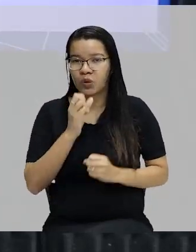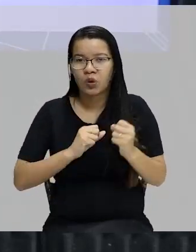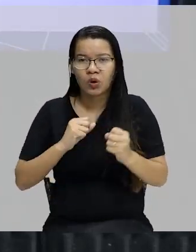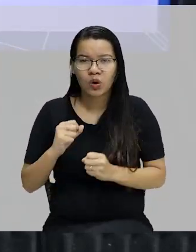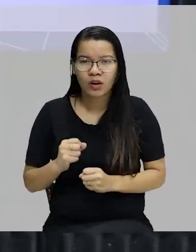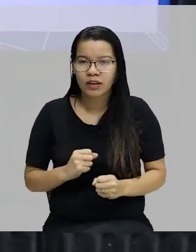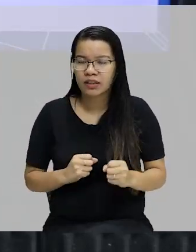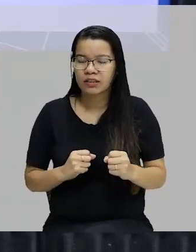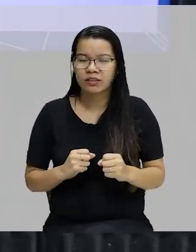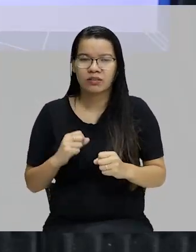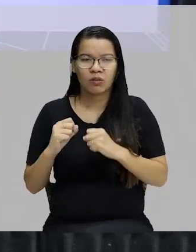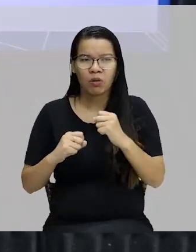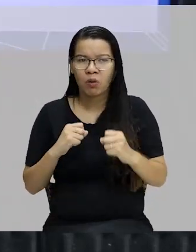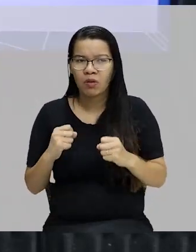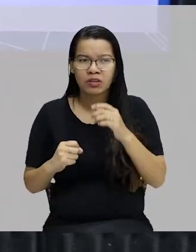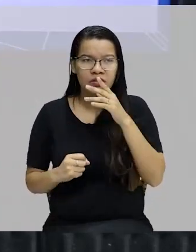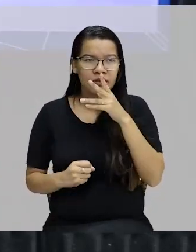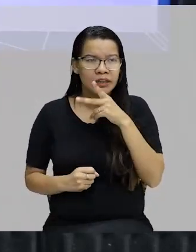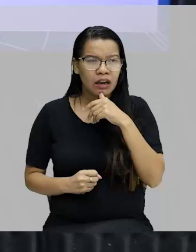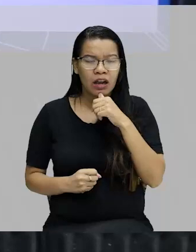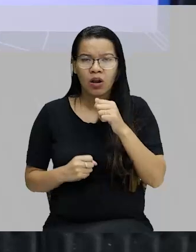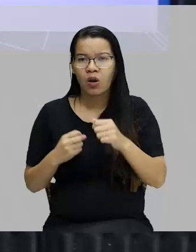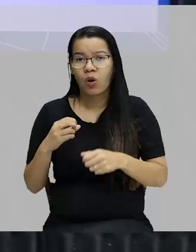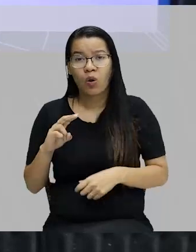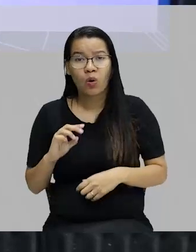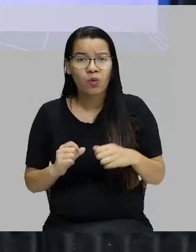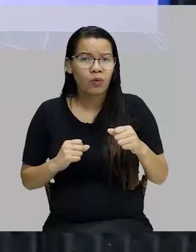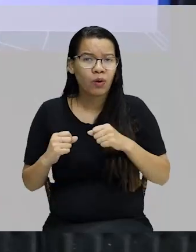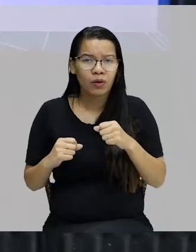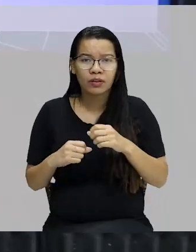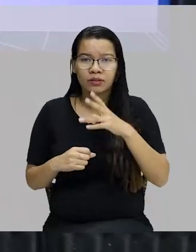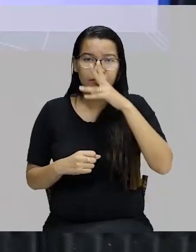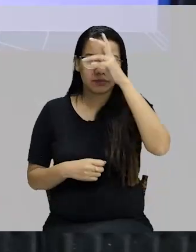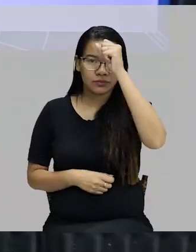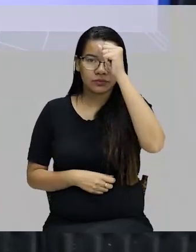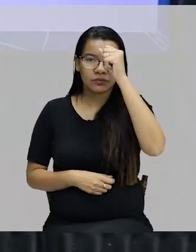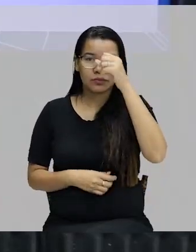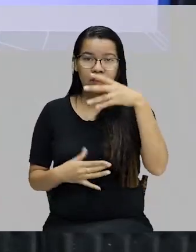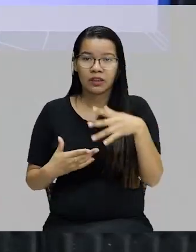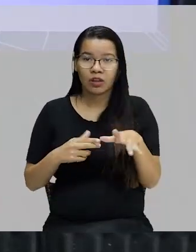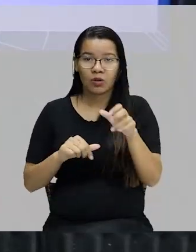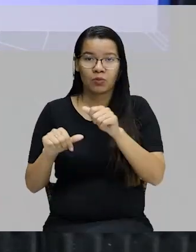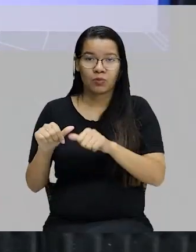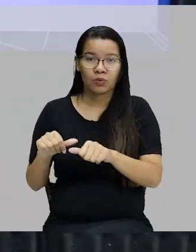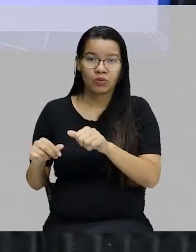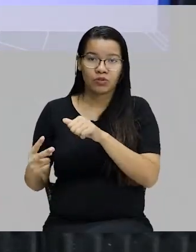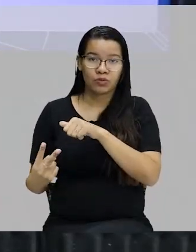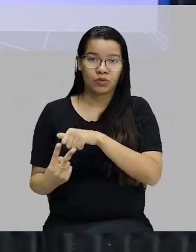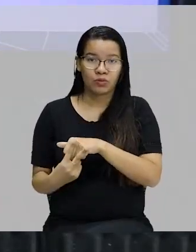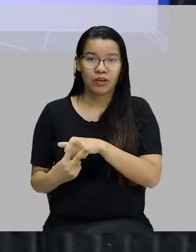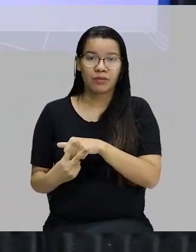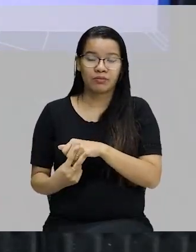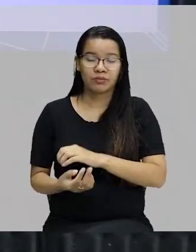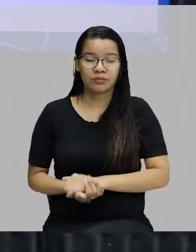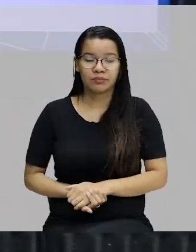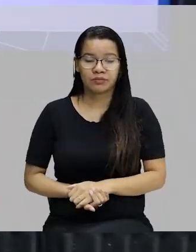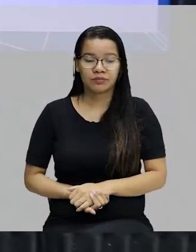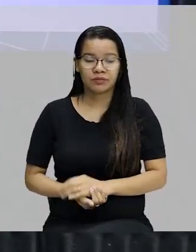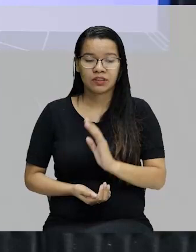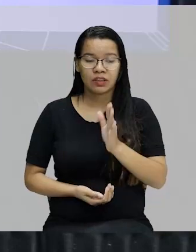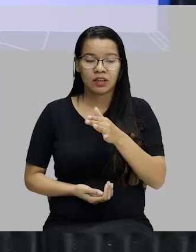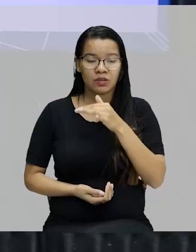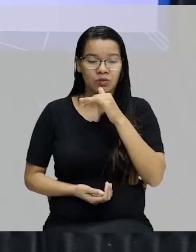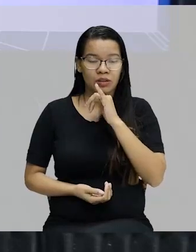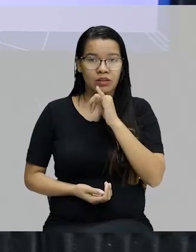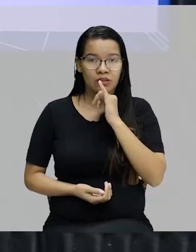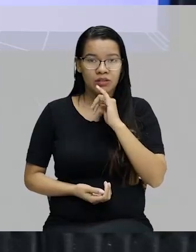devagar, ele corre rápido, então o advérbio está modificando o verbo. Tá bom? No exemplo de baixo,